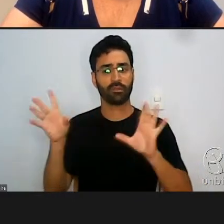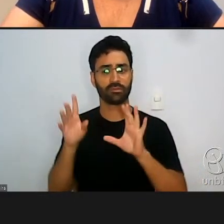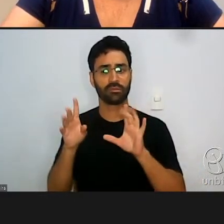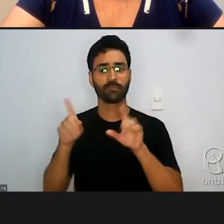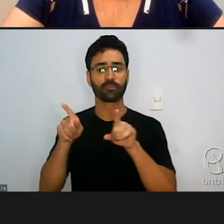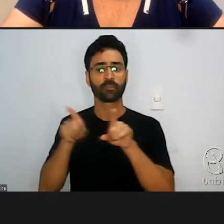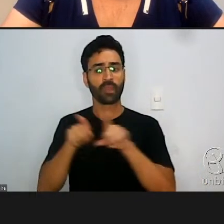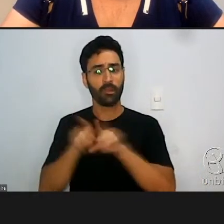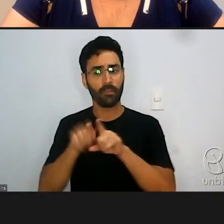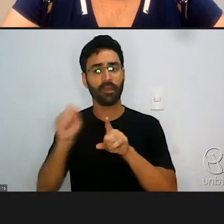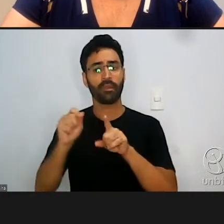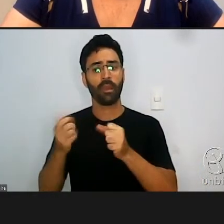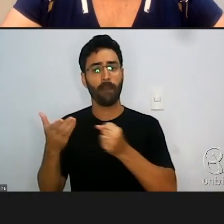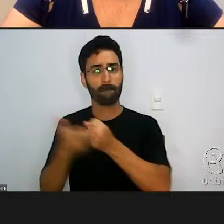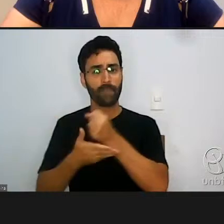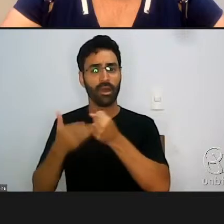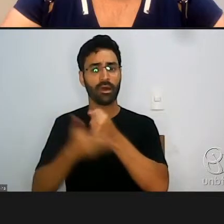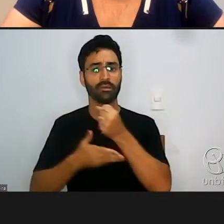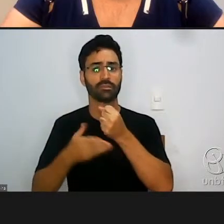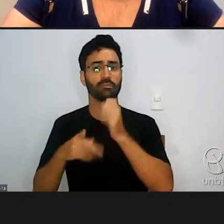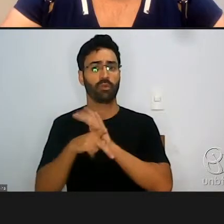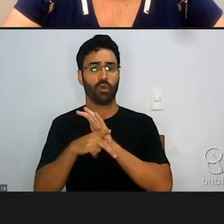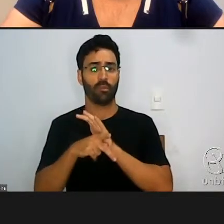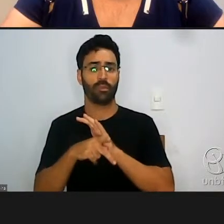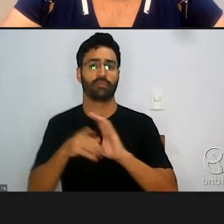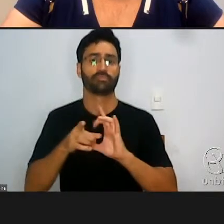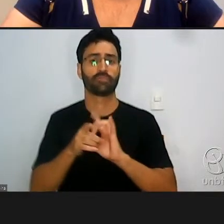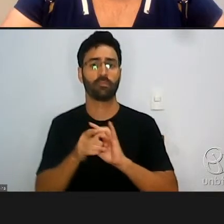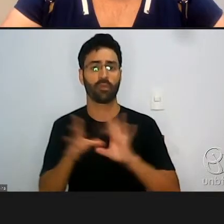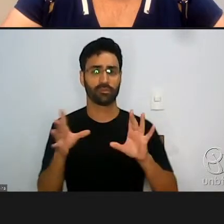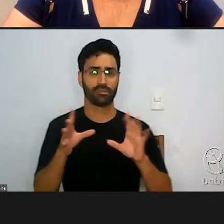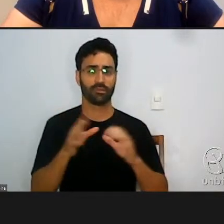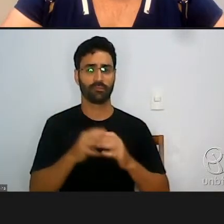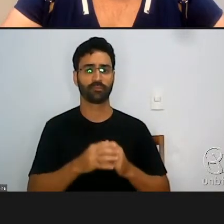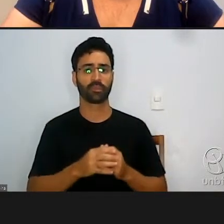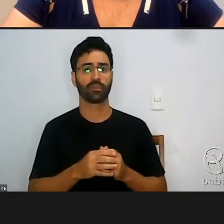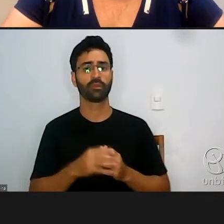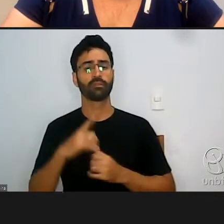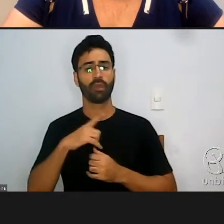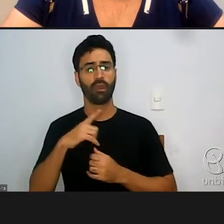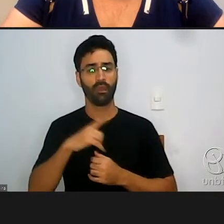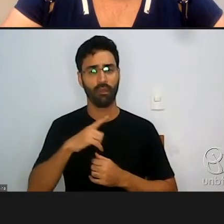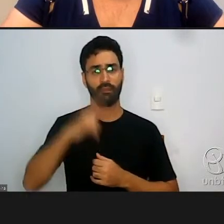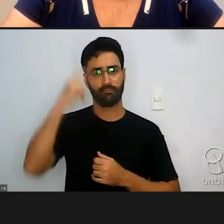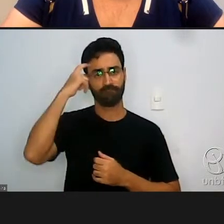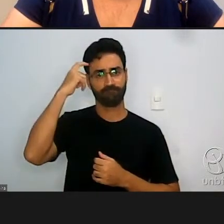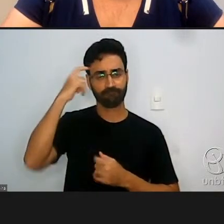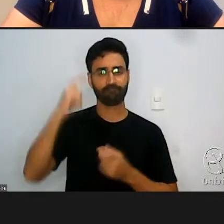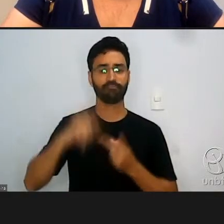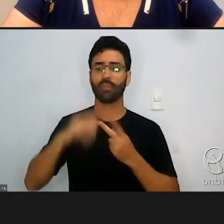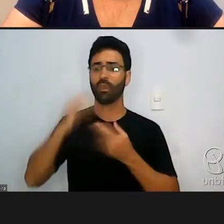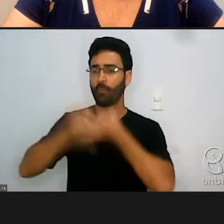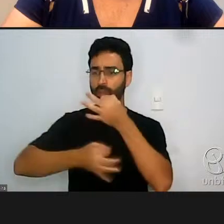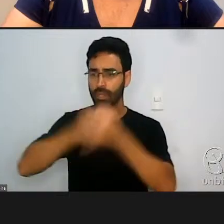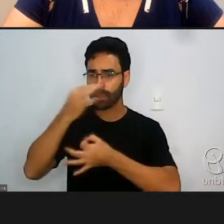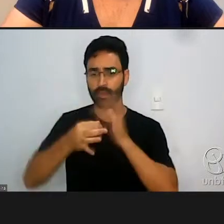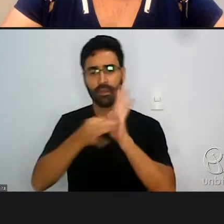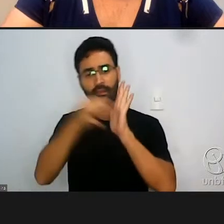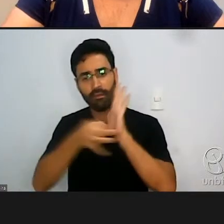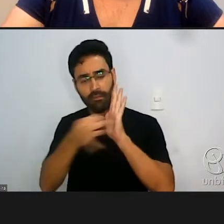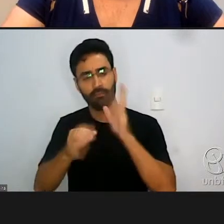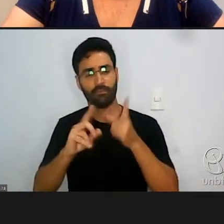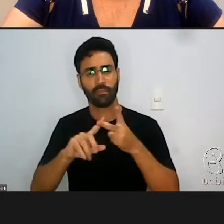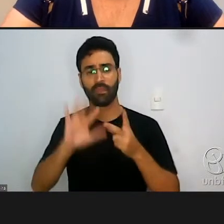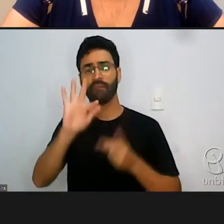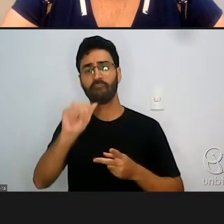pilares sobre os quais a democracia se constrói. A racionalidade, a argumentação, os fatos,